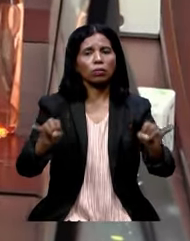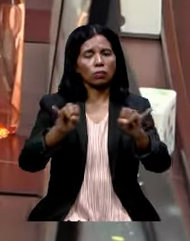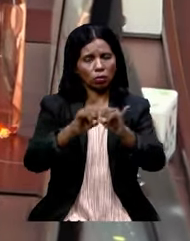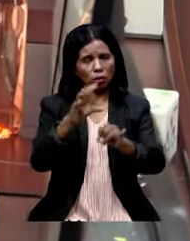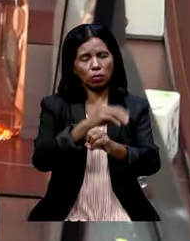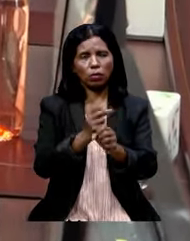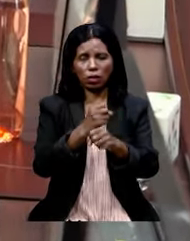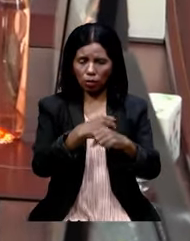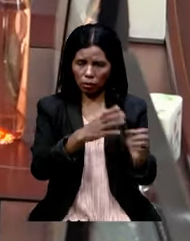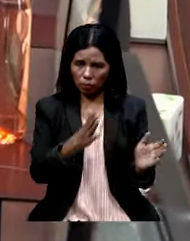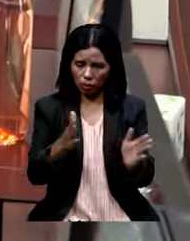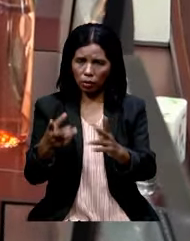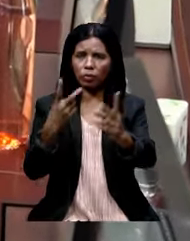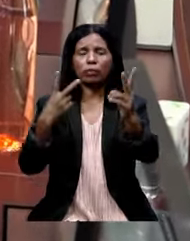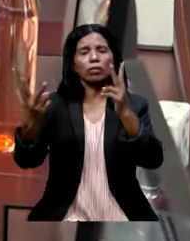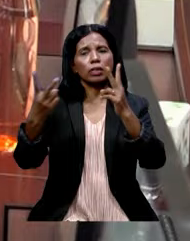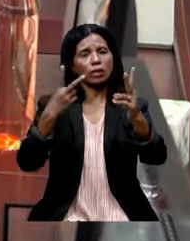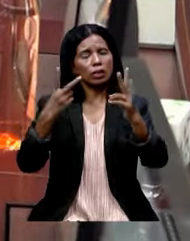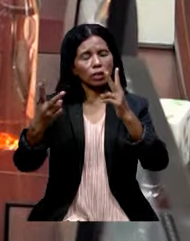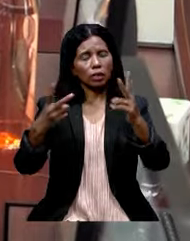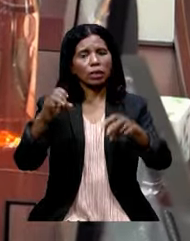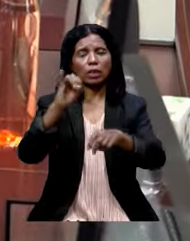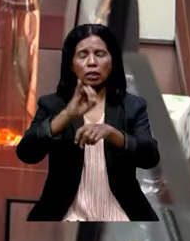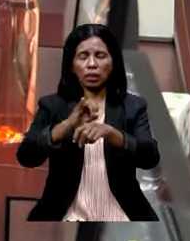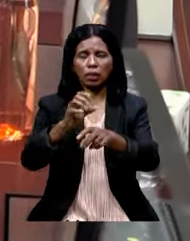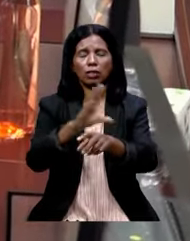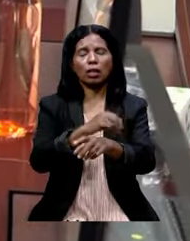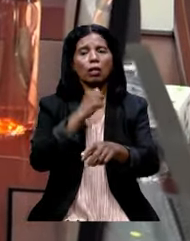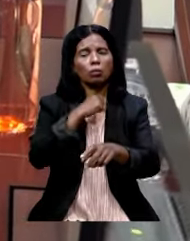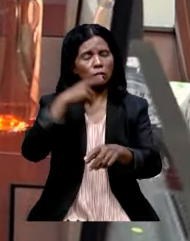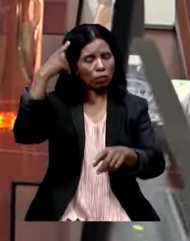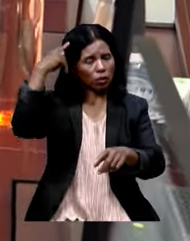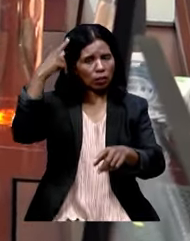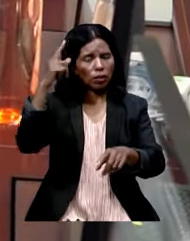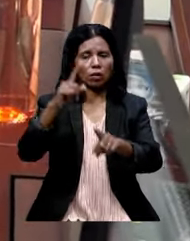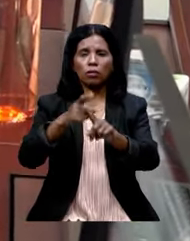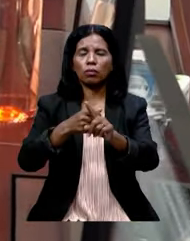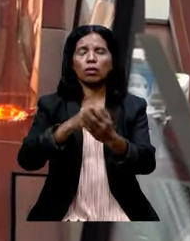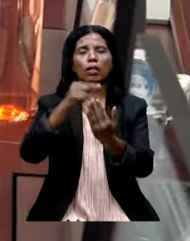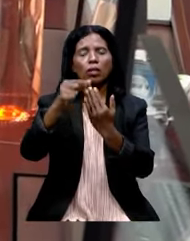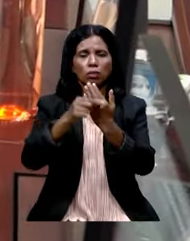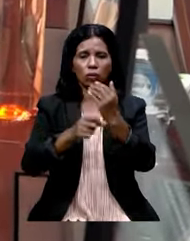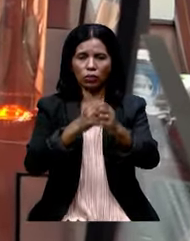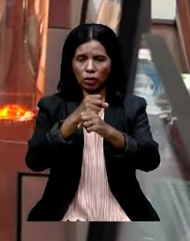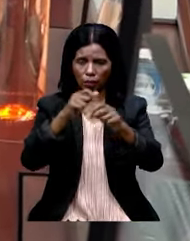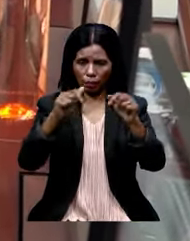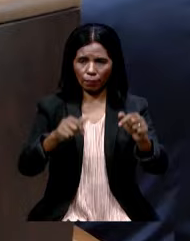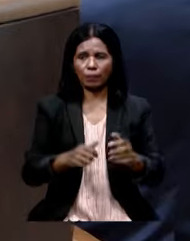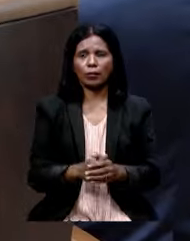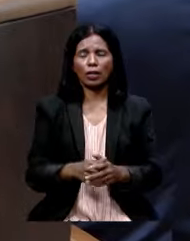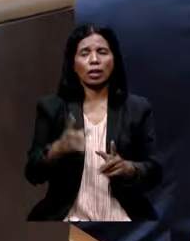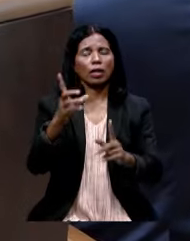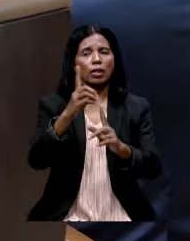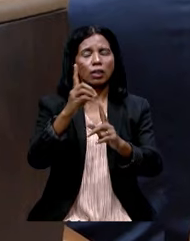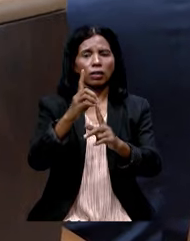halo preparação da visita líder máximo Igreja Católica Romana, e a funan agosto tinané. Mas que não é data fixa